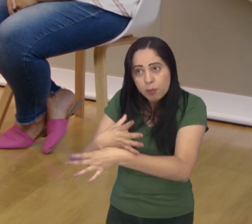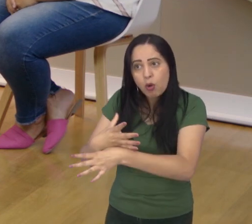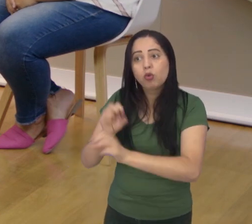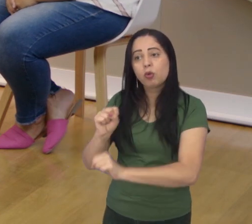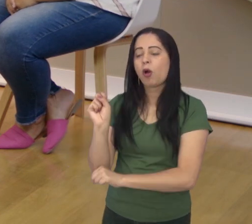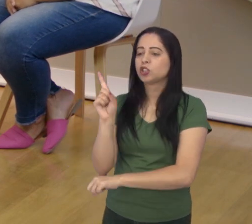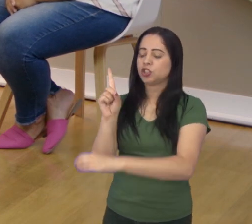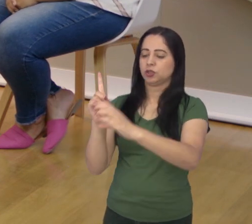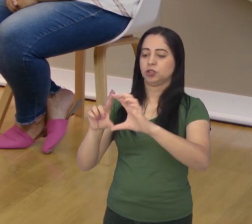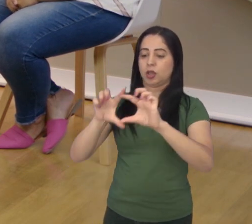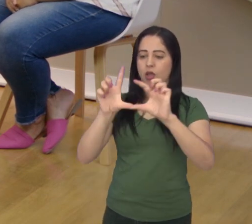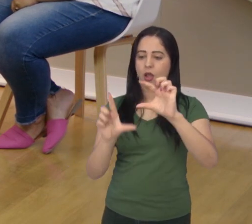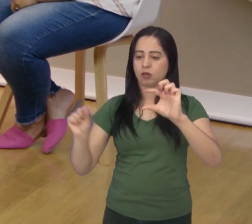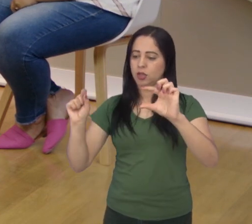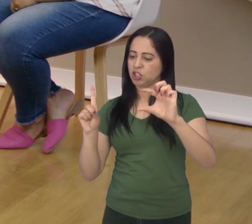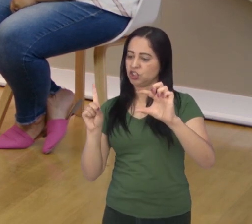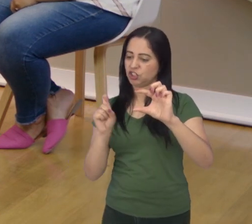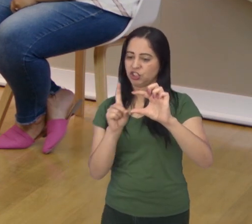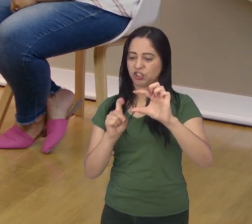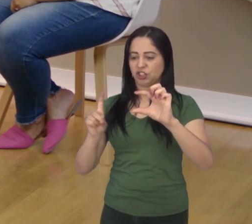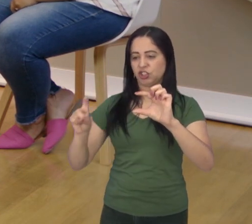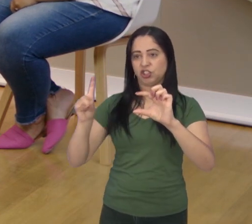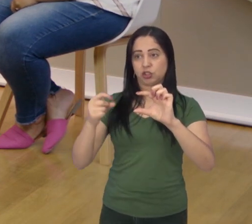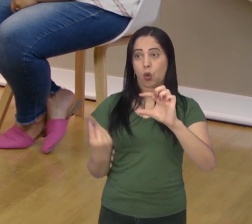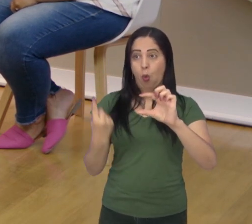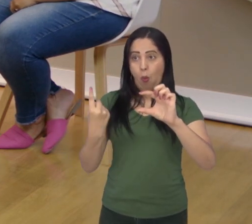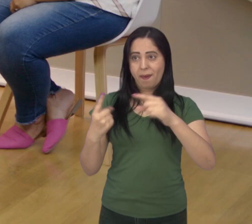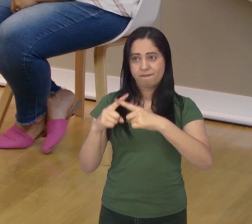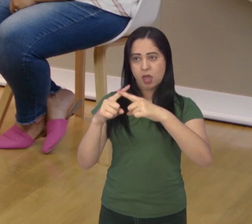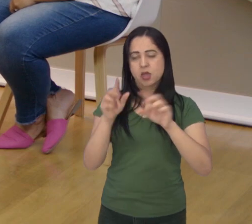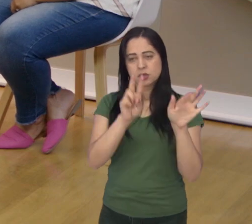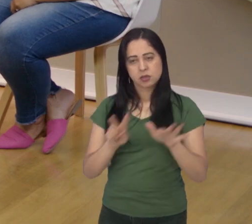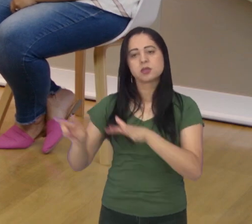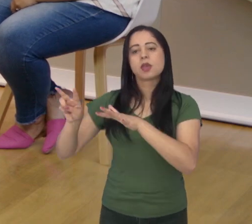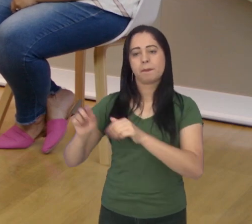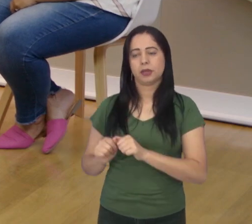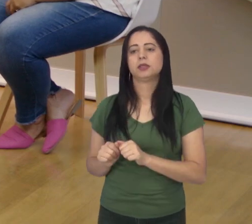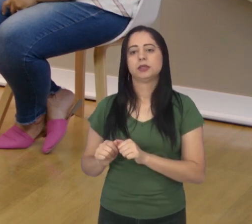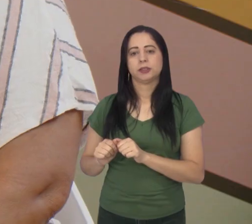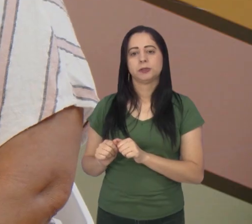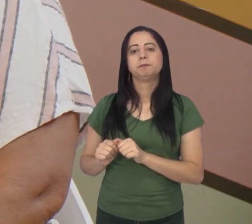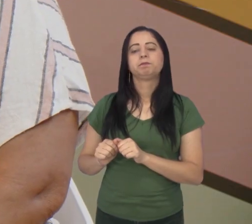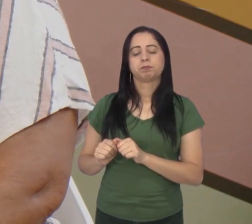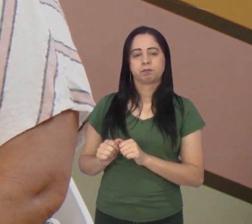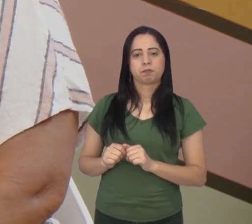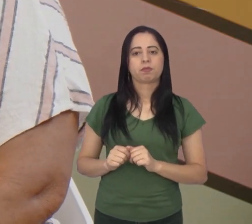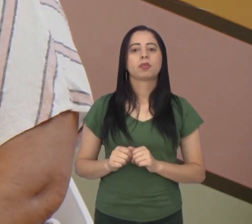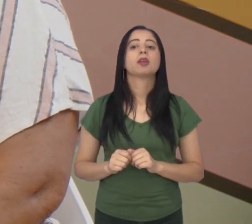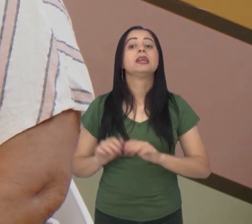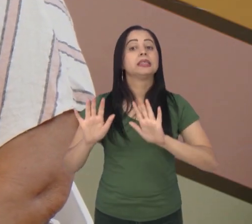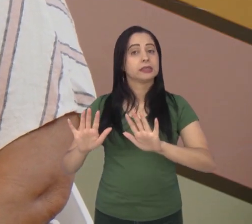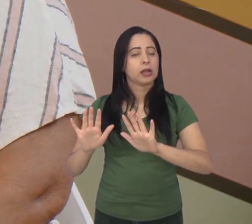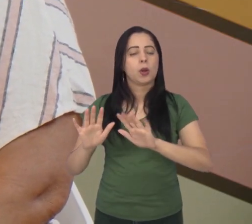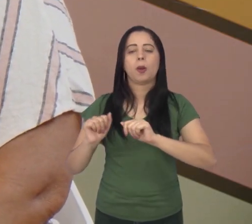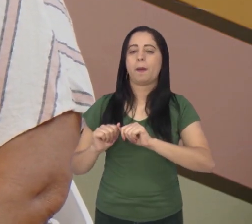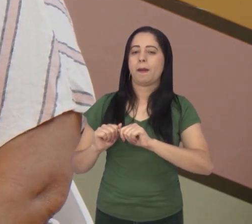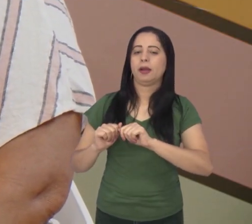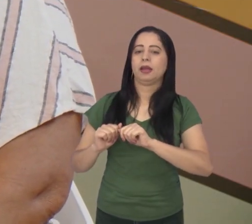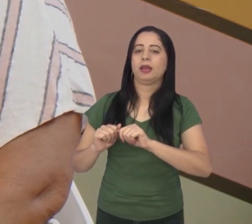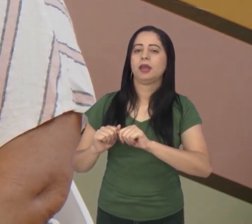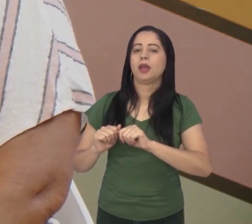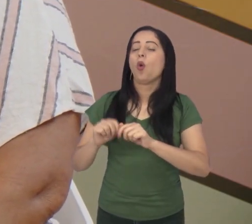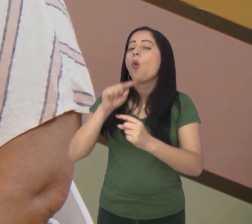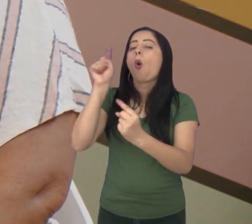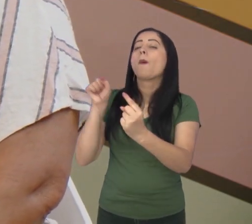uma semana. Aí a gente pulveriza e uma vez por semana também a gente vai fazendo o controle. E assim,